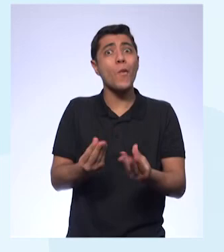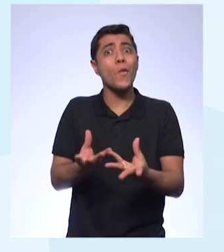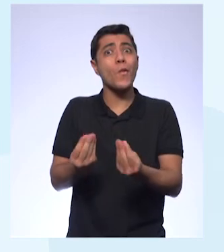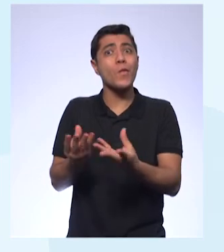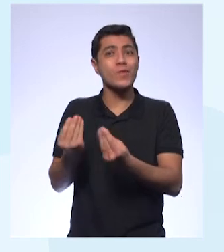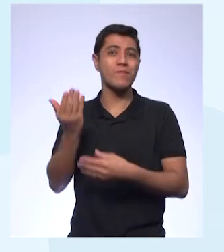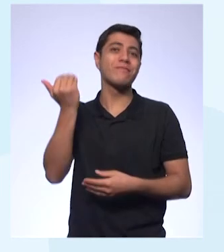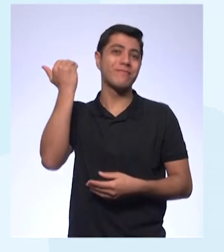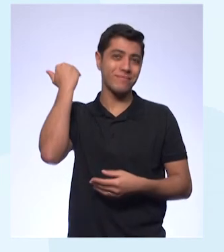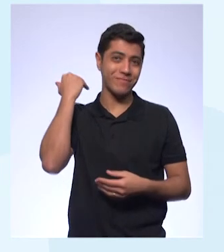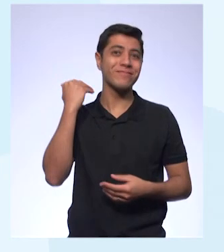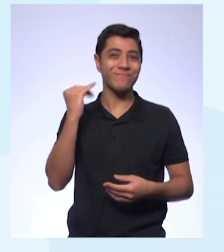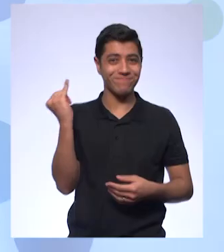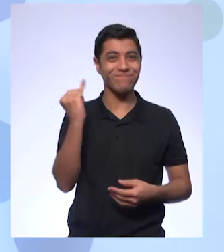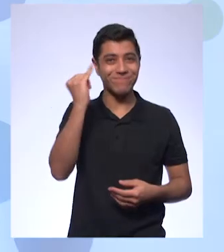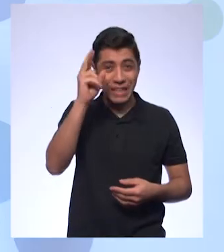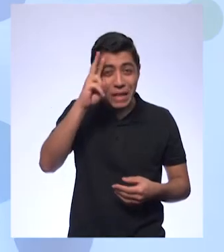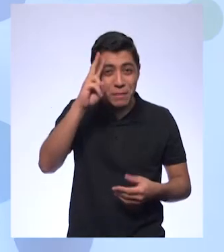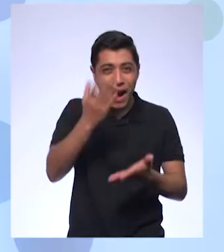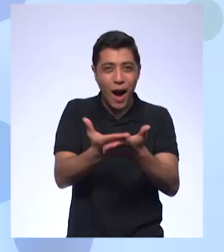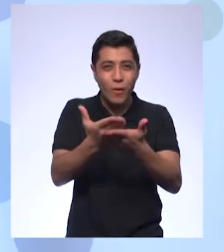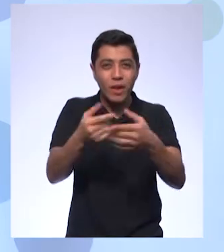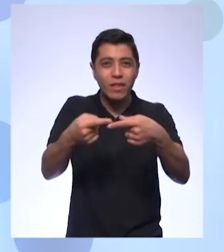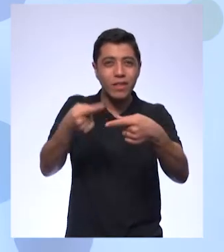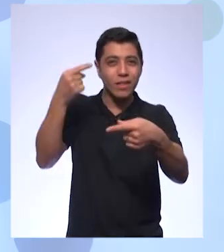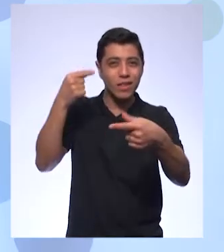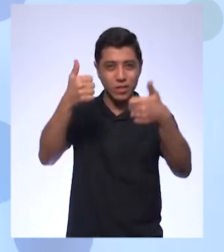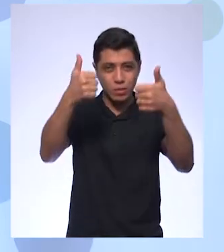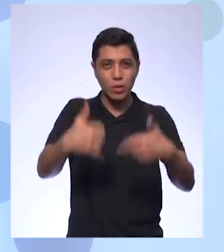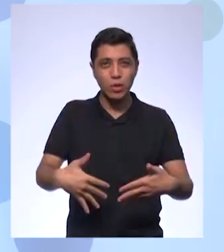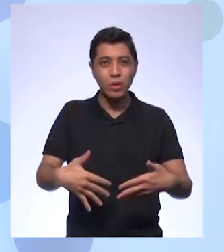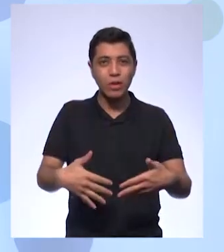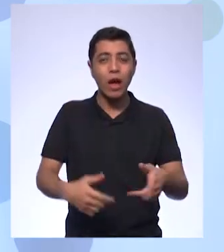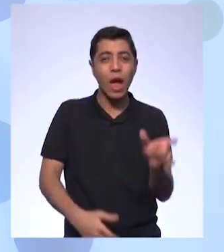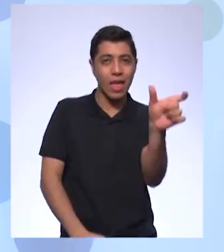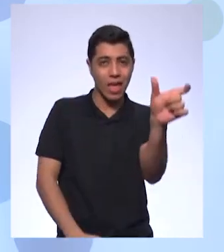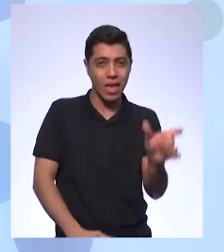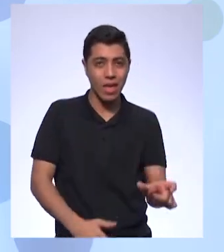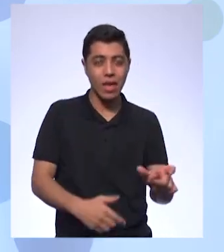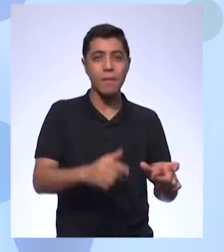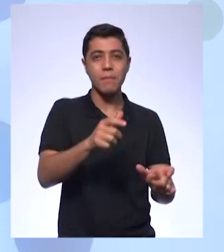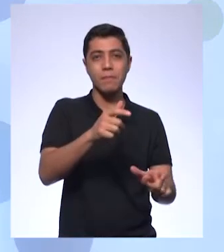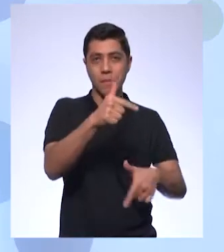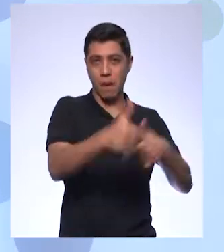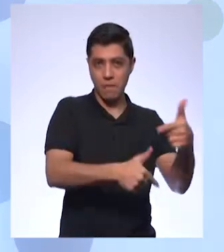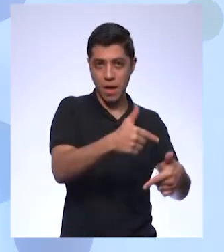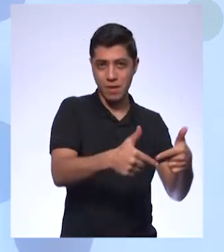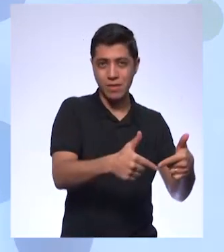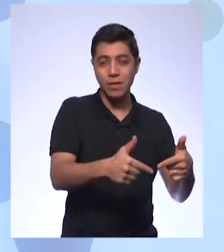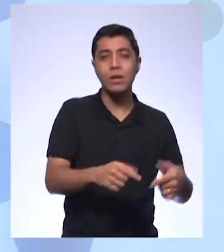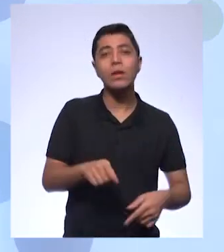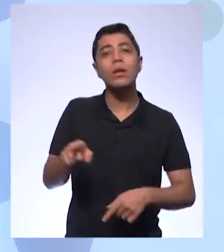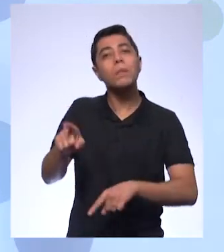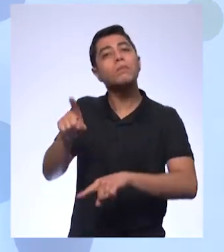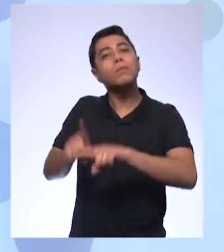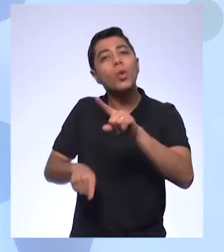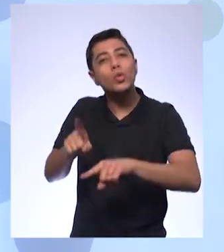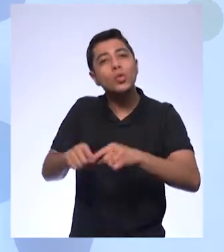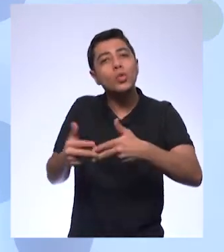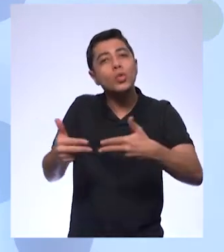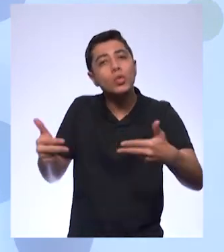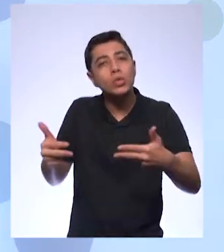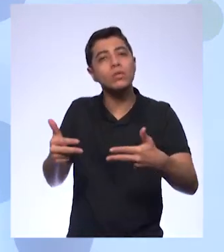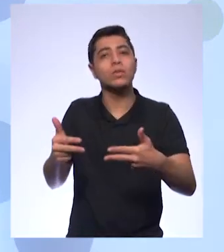na aula passada a separação entre trabalhador e o produto de seu trabalho, né, no artesanato, o